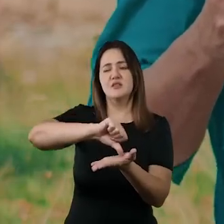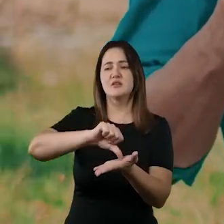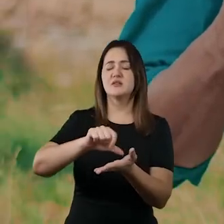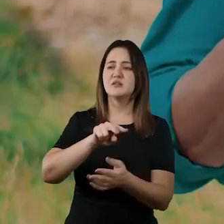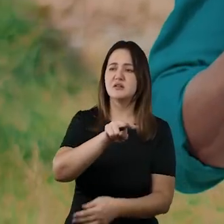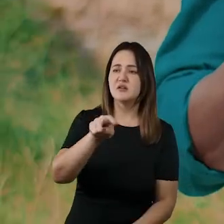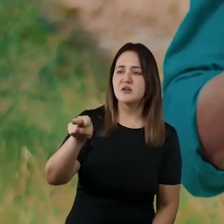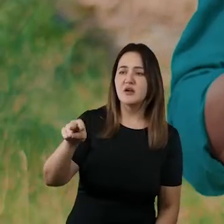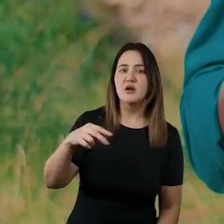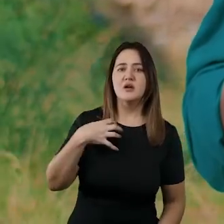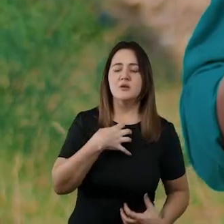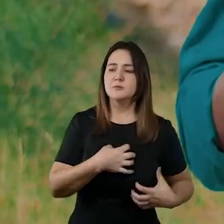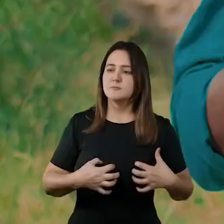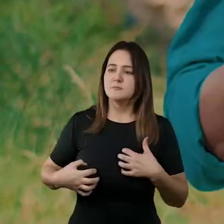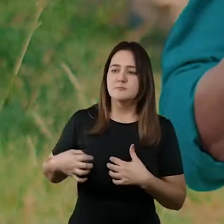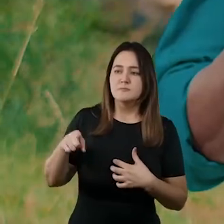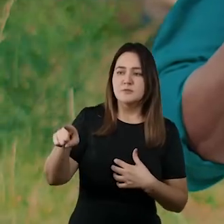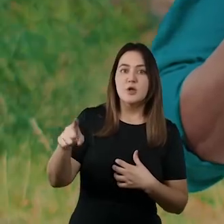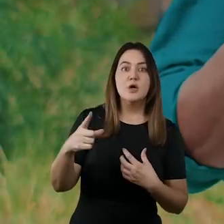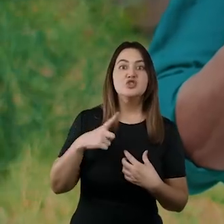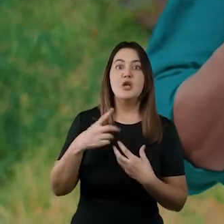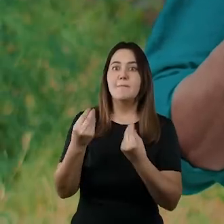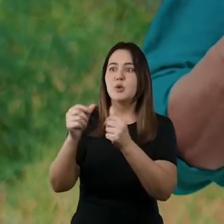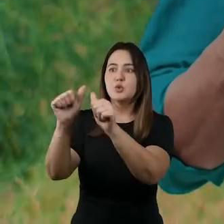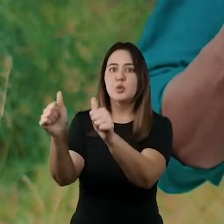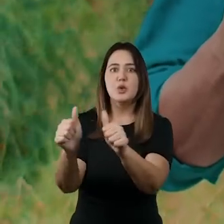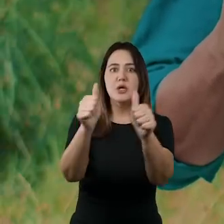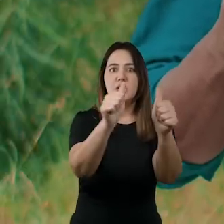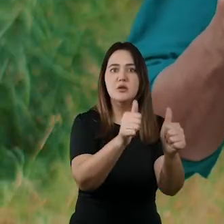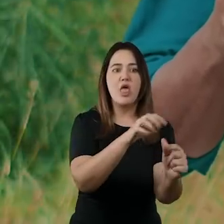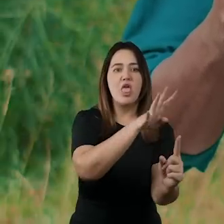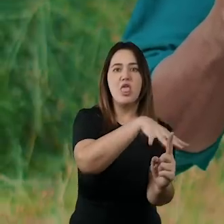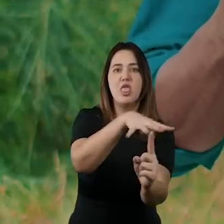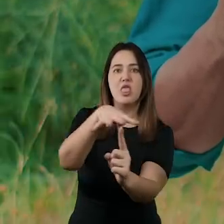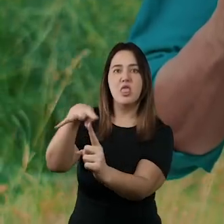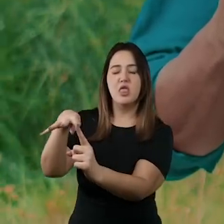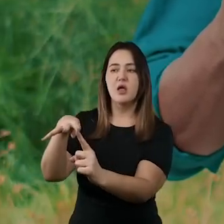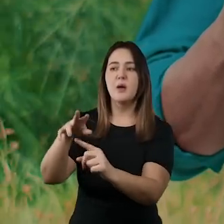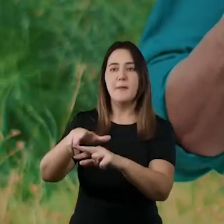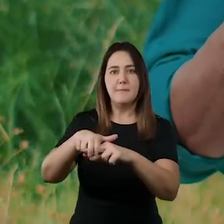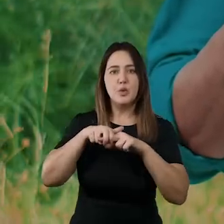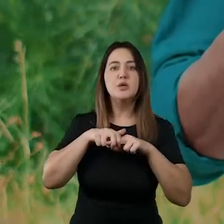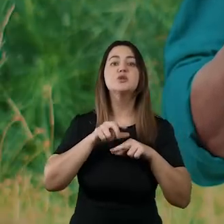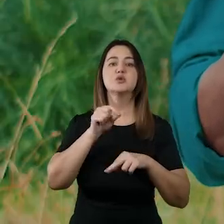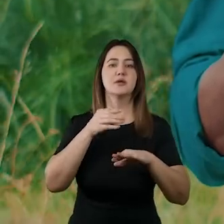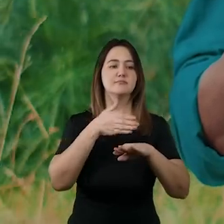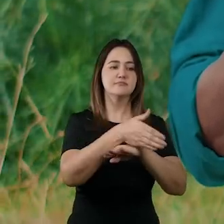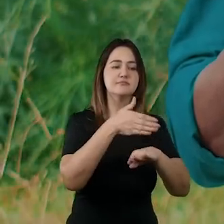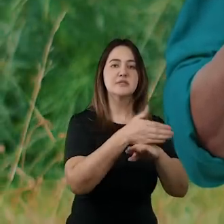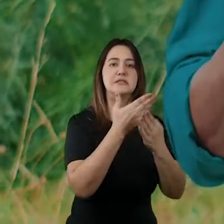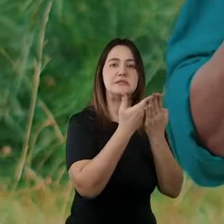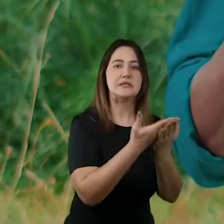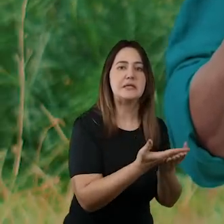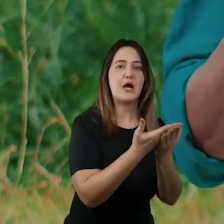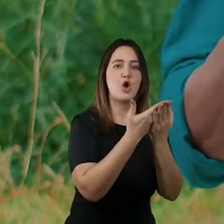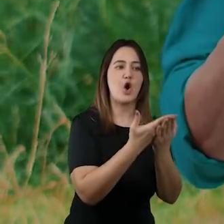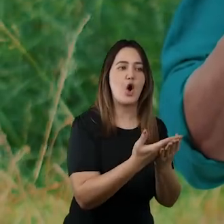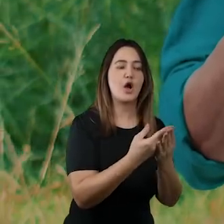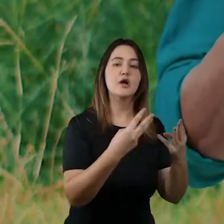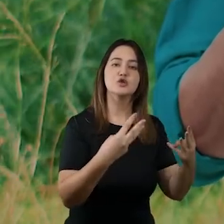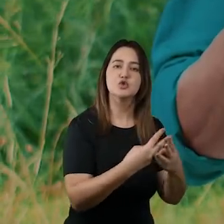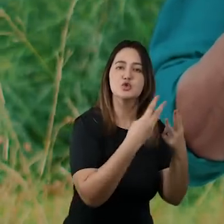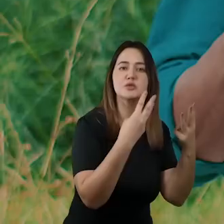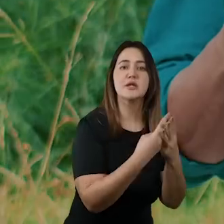face da idolatria dominante na cidade. Por isso falava na sinagoga com os judeus e os gentios